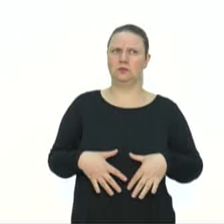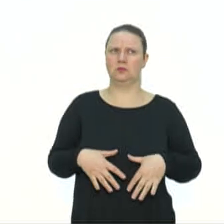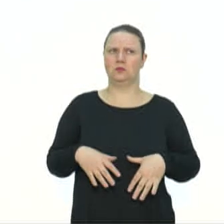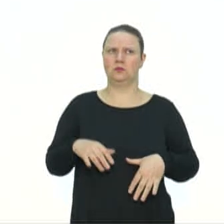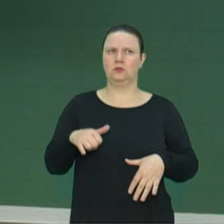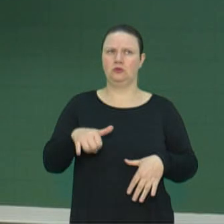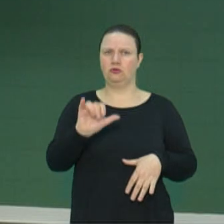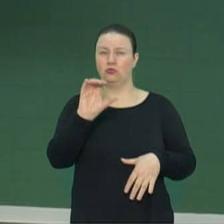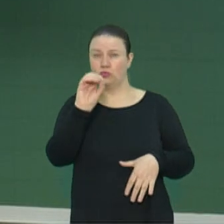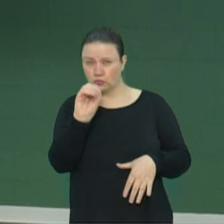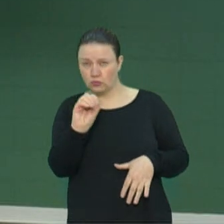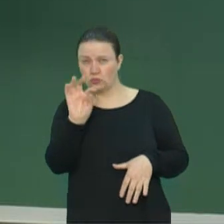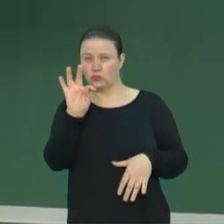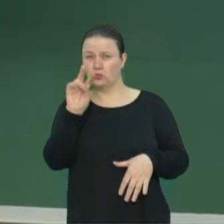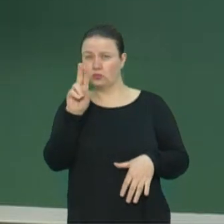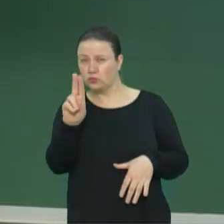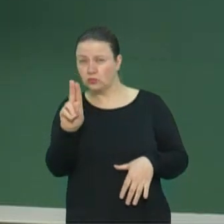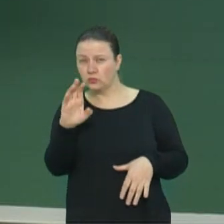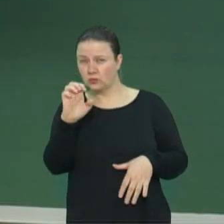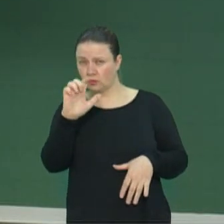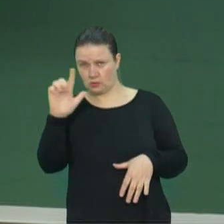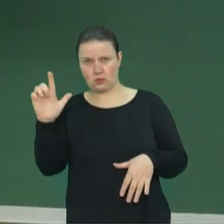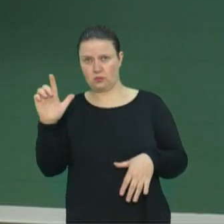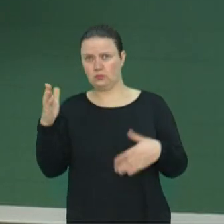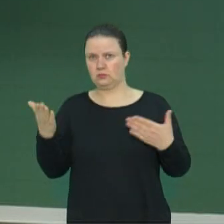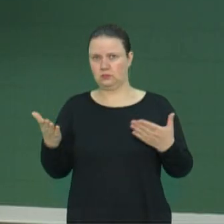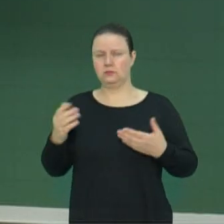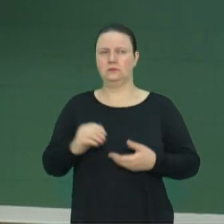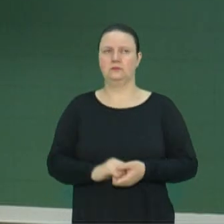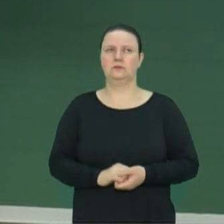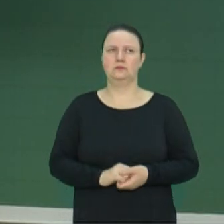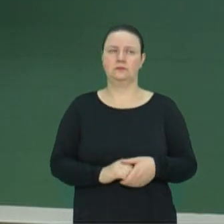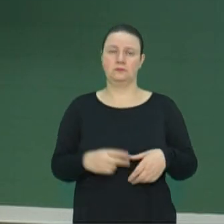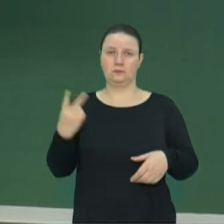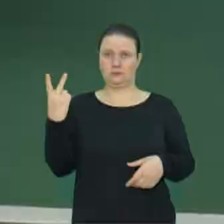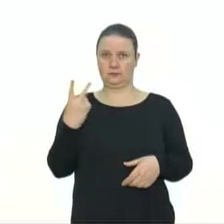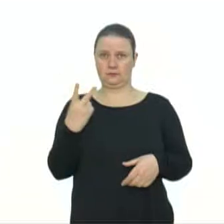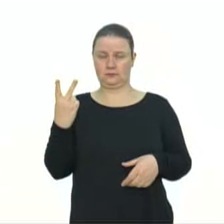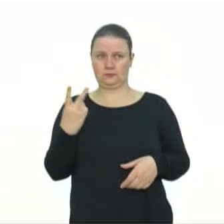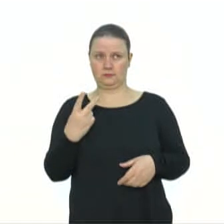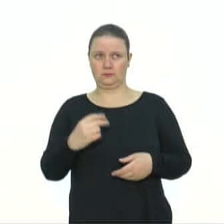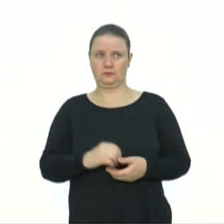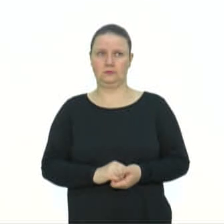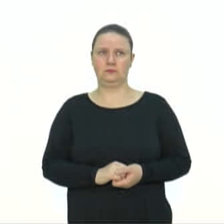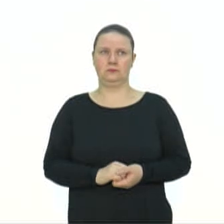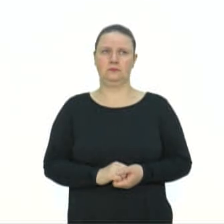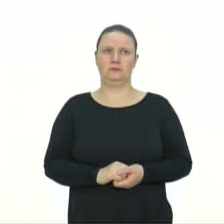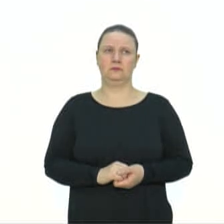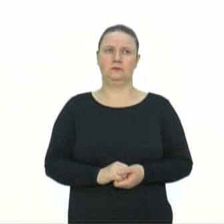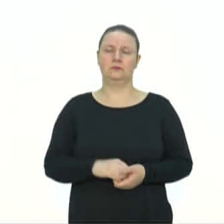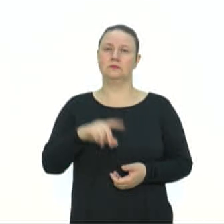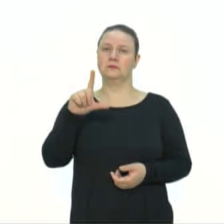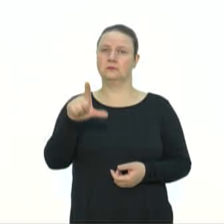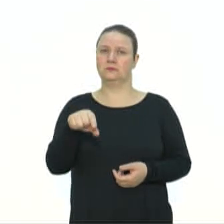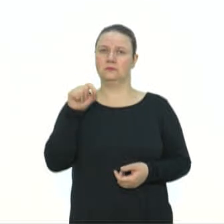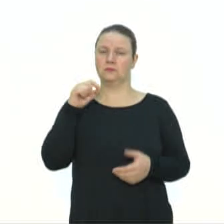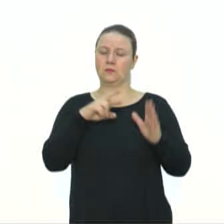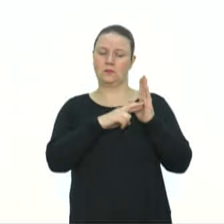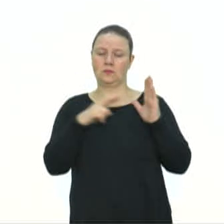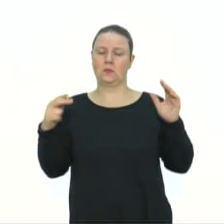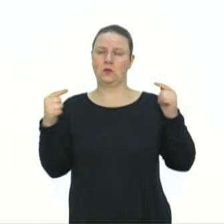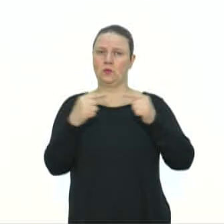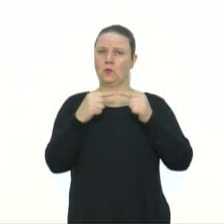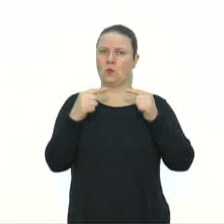yo, tu ou ele como demonstrativo. E a 2. Señala a alternativa que apresenta um pronome